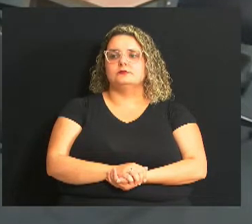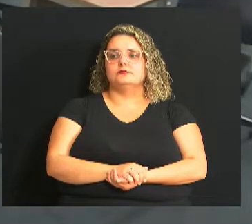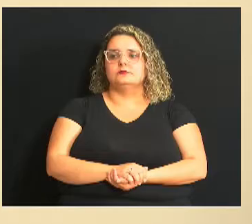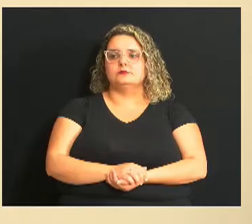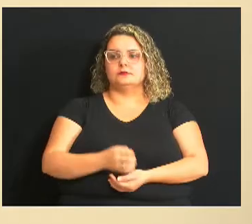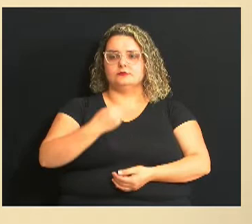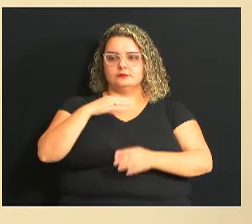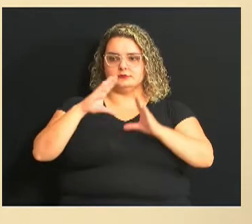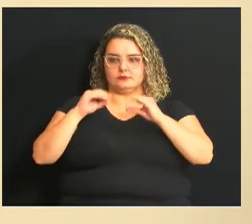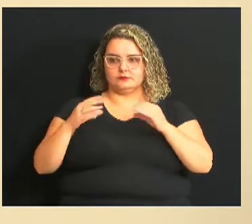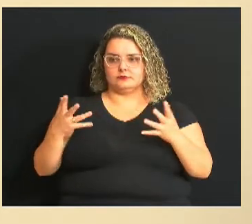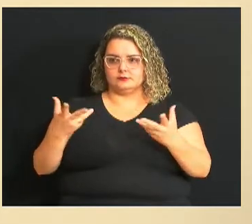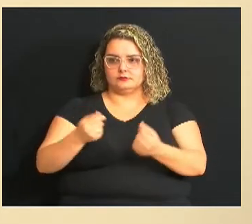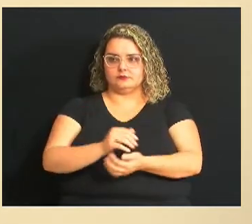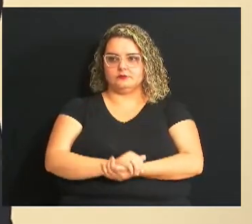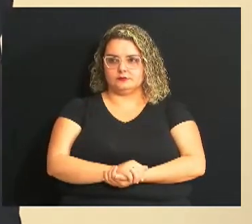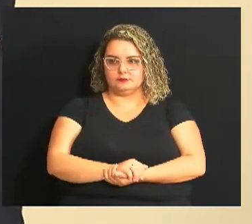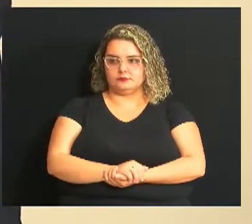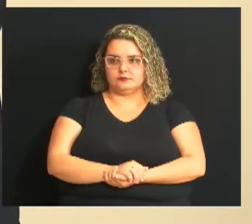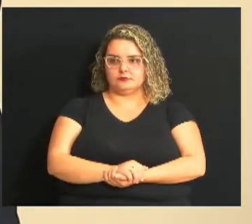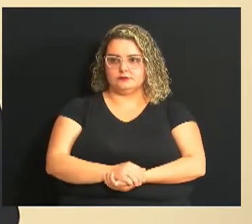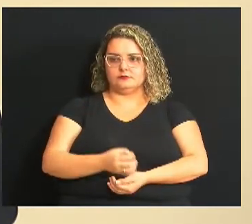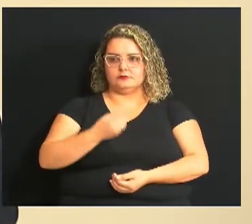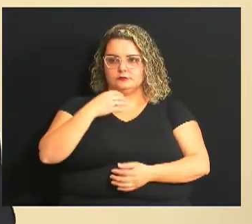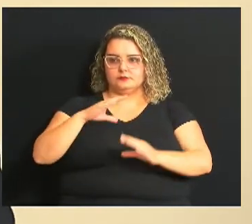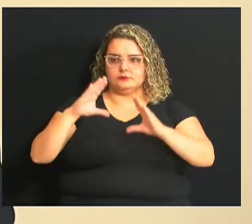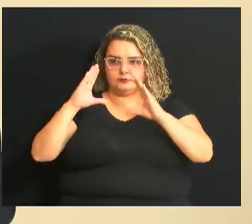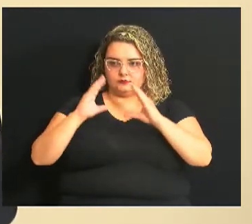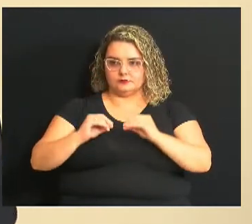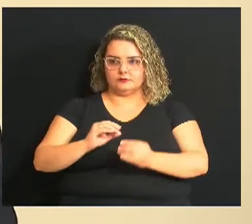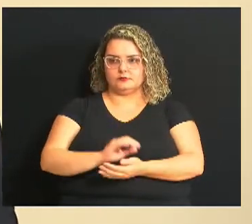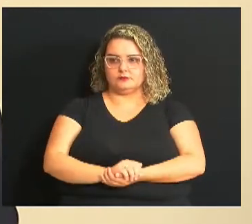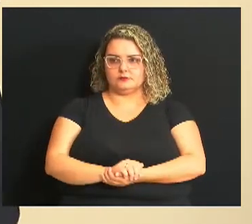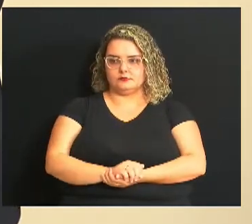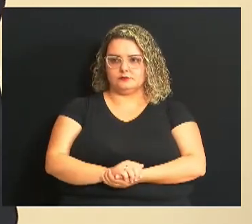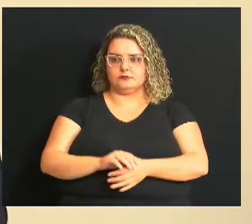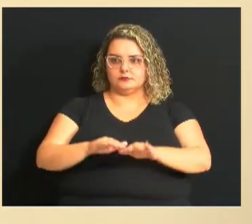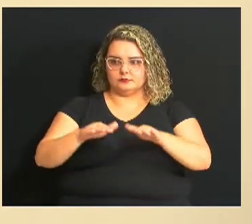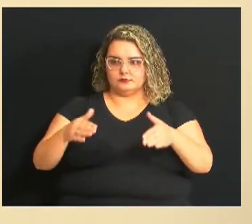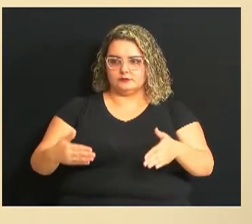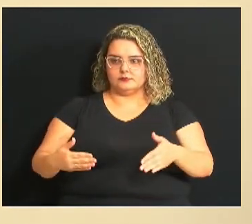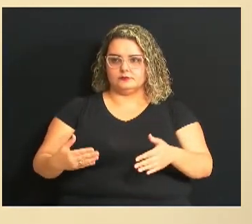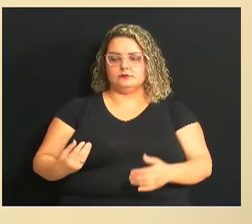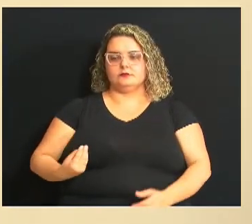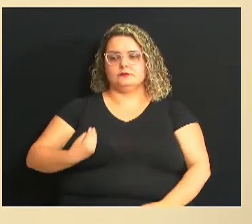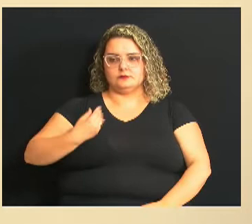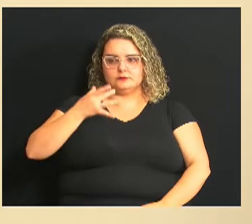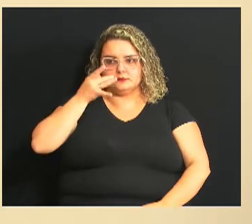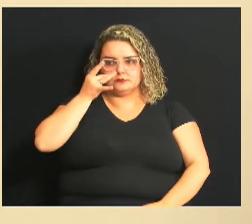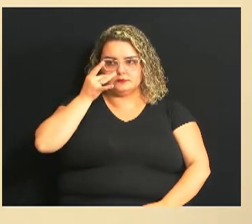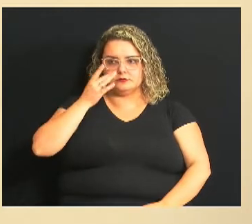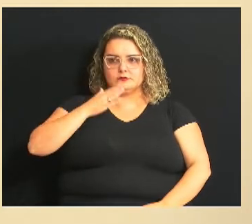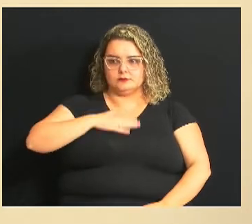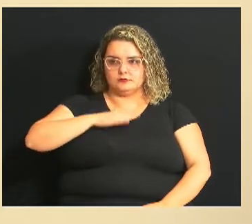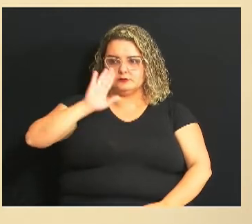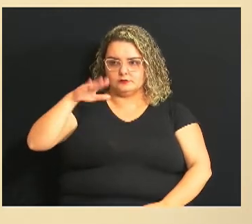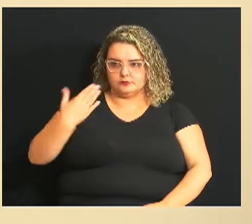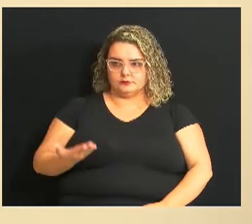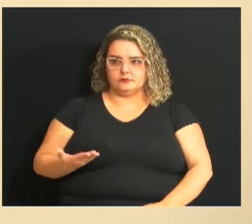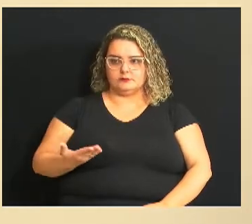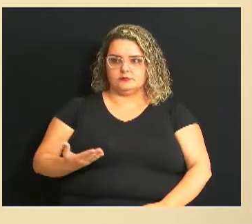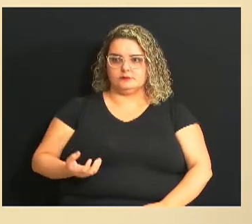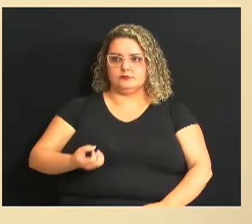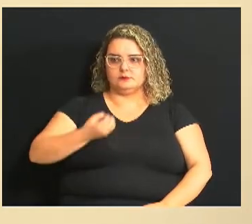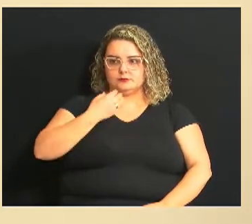Boa noite a todos, boa noite aos que estão compõem a mesa. Para mim é uma honra estar aqui, boa noite à